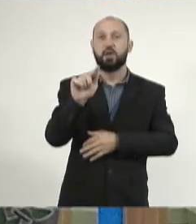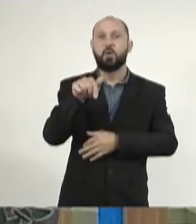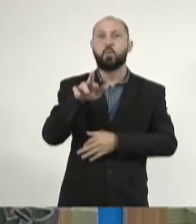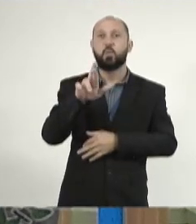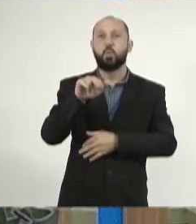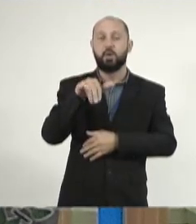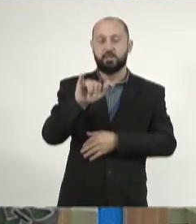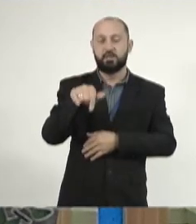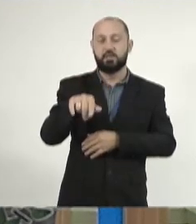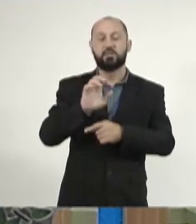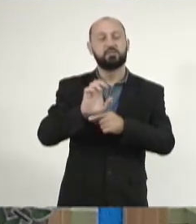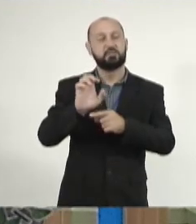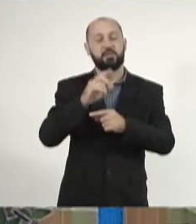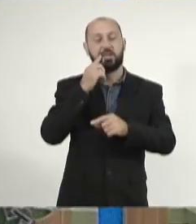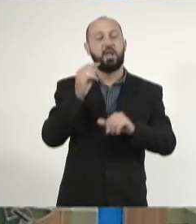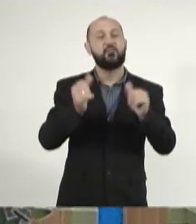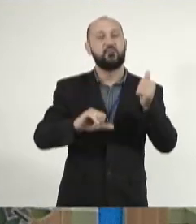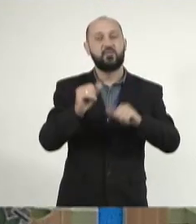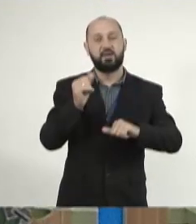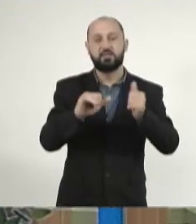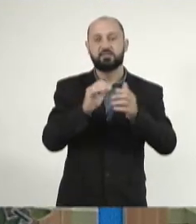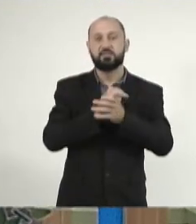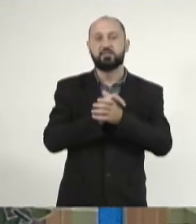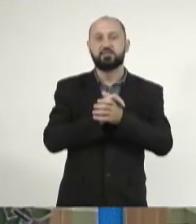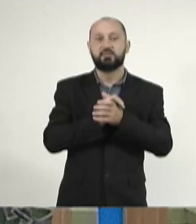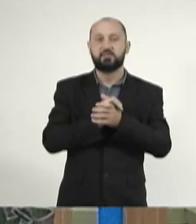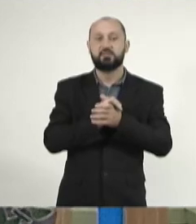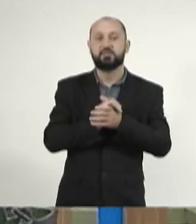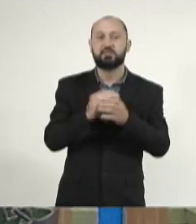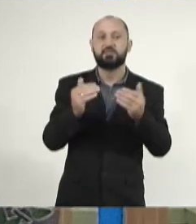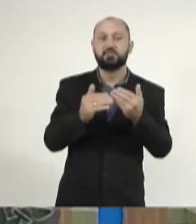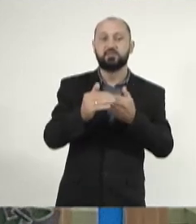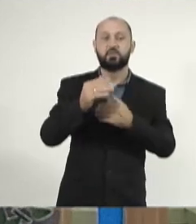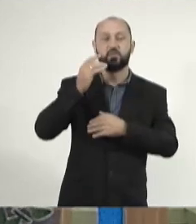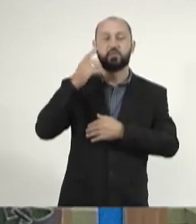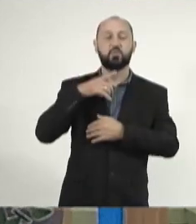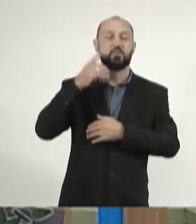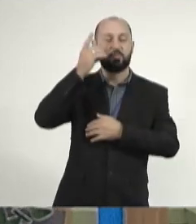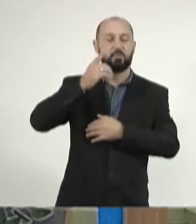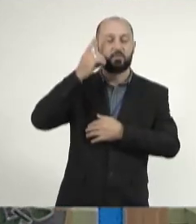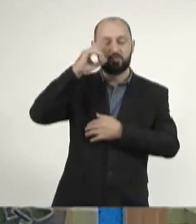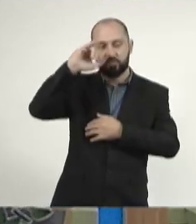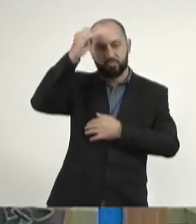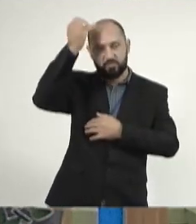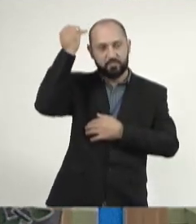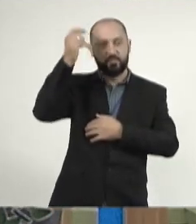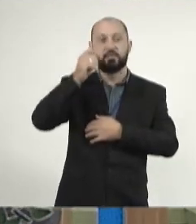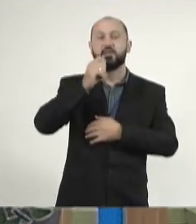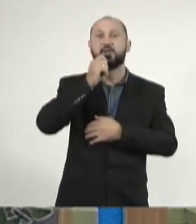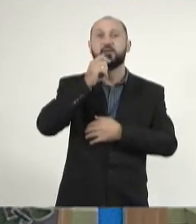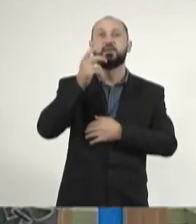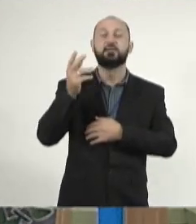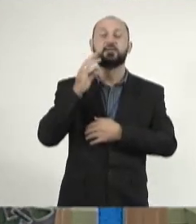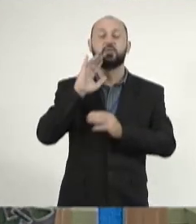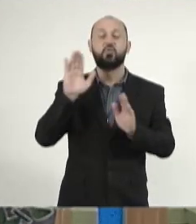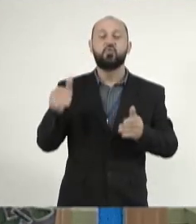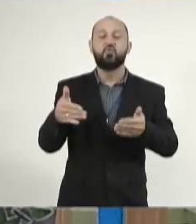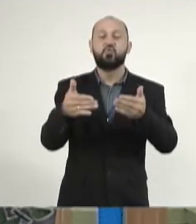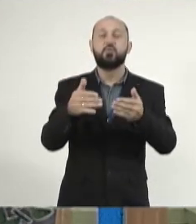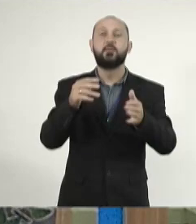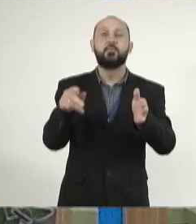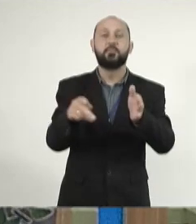de guavira em Dourados. Quero ressaltar o papel dessa frente parlamentar na Lei do